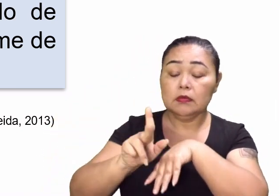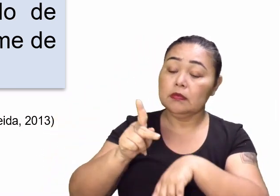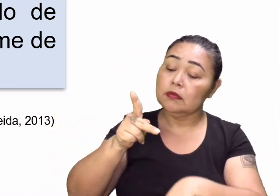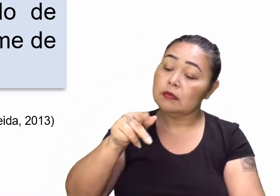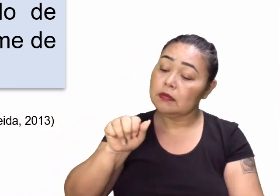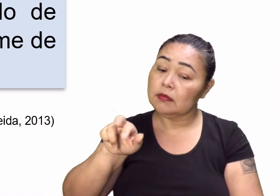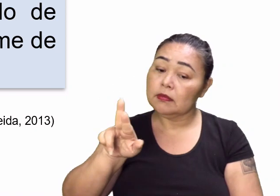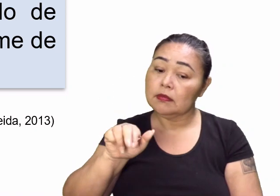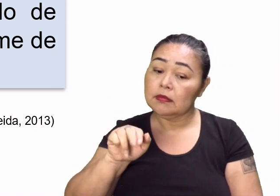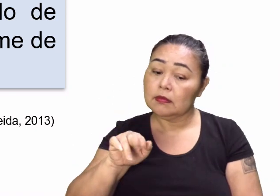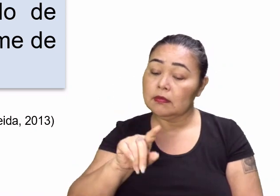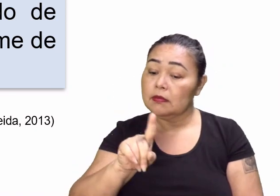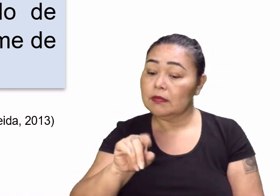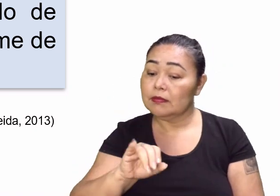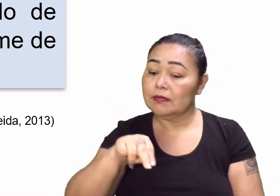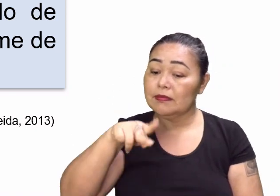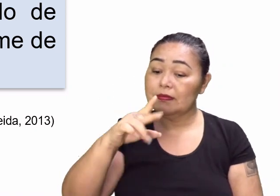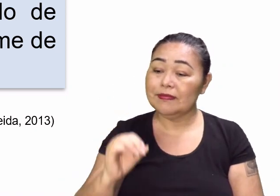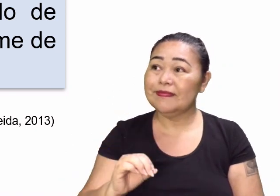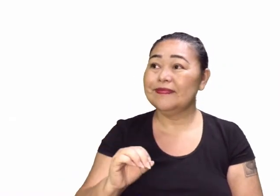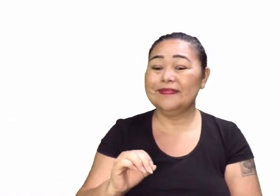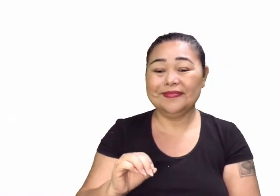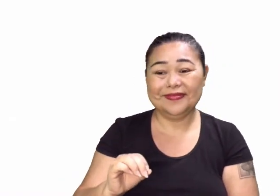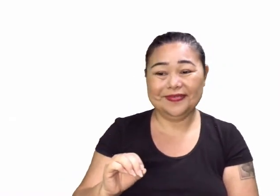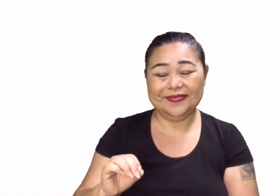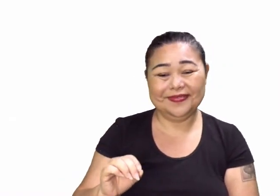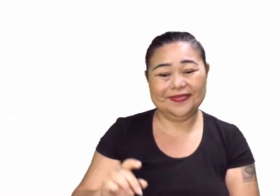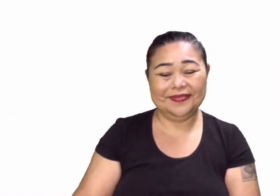de Paraguaizinho. Muito bem.